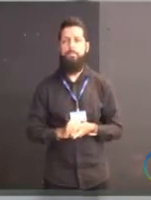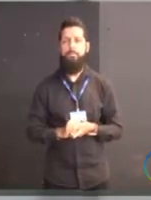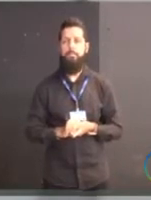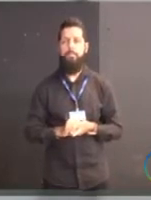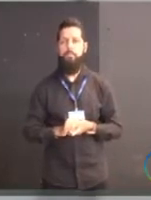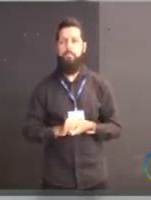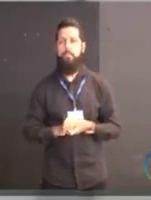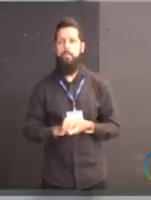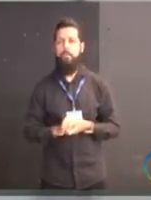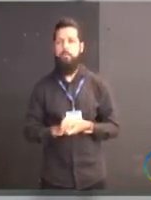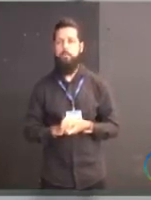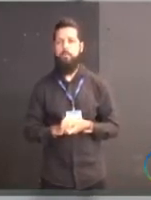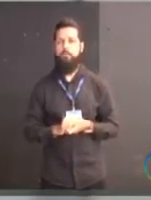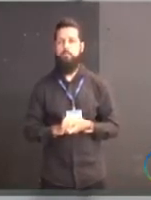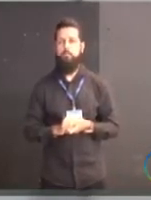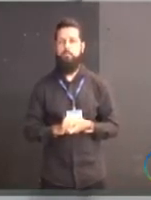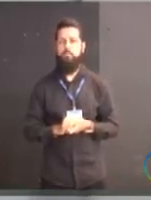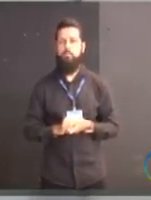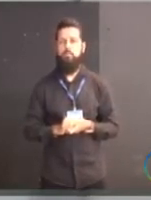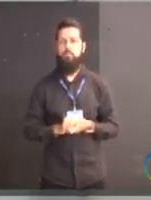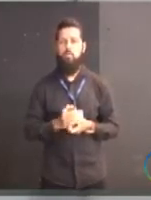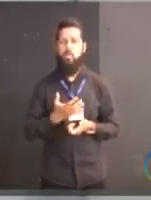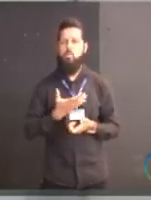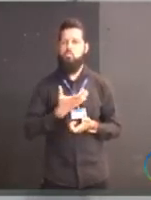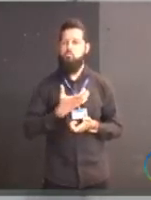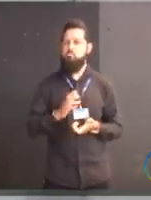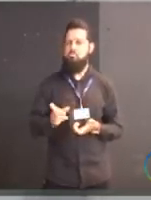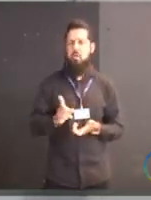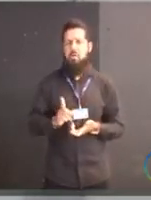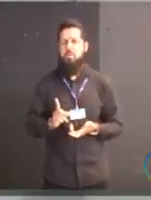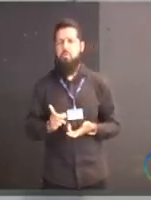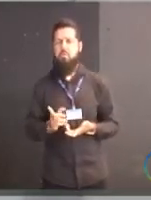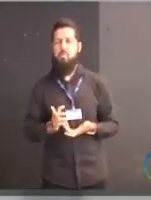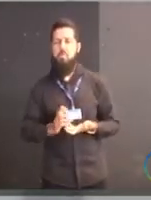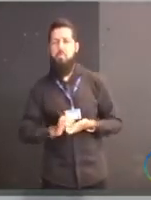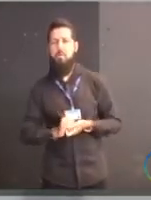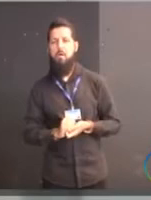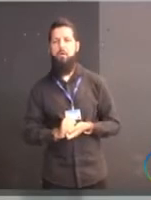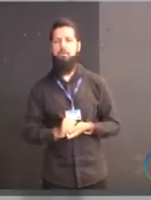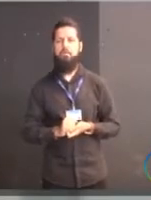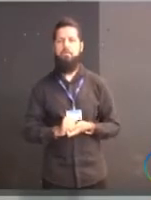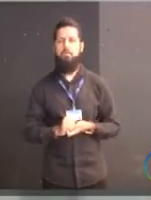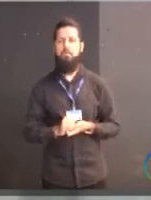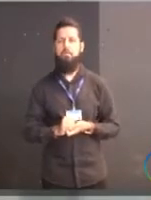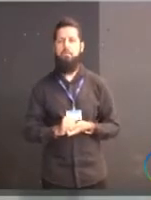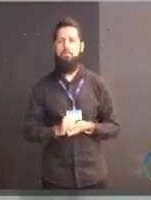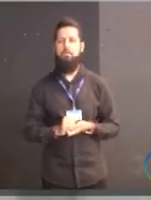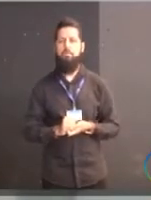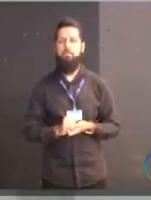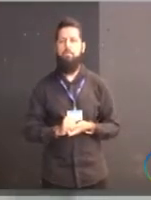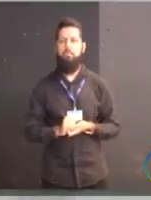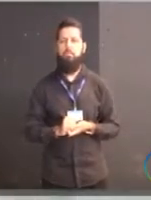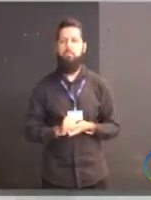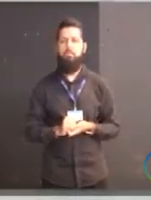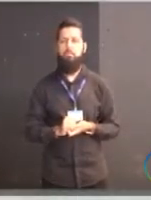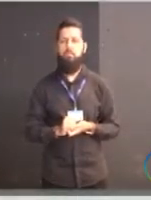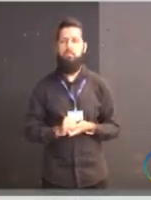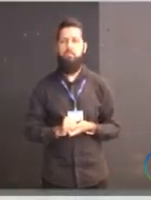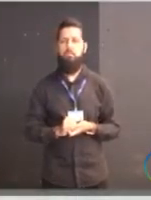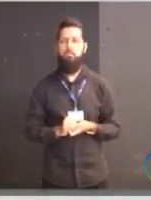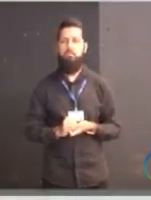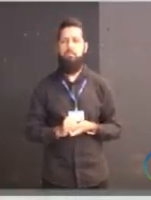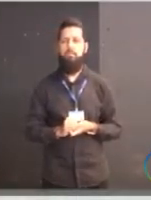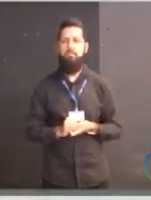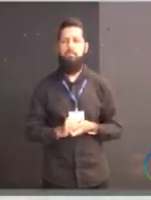porque no Ocidente só houve uma nação reencarnacionista no passado, que foi a França. Foi a França,